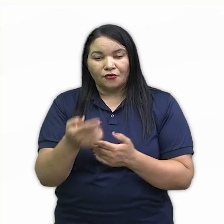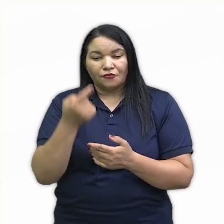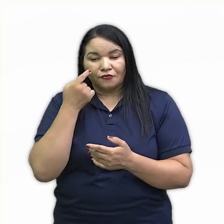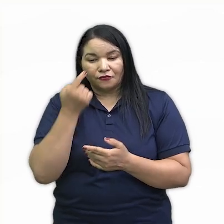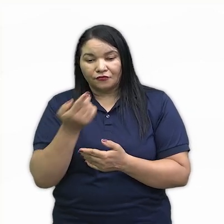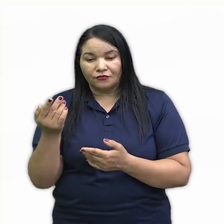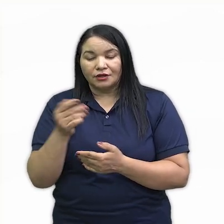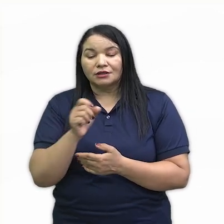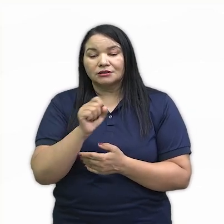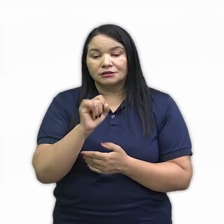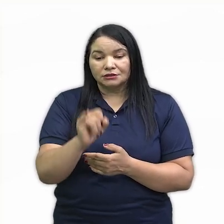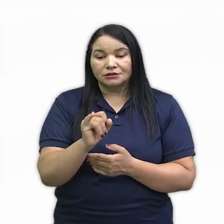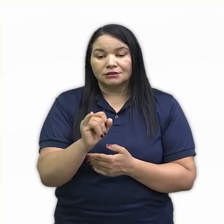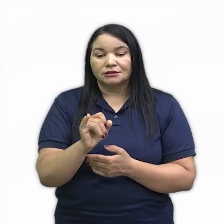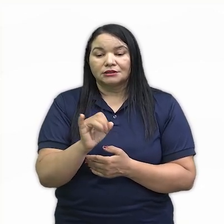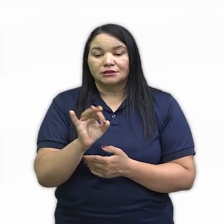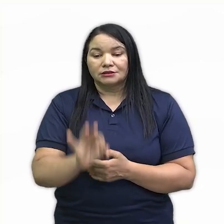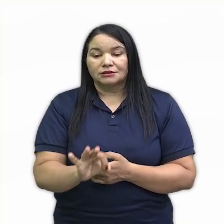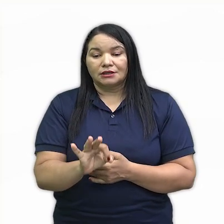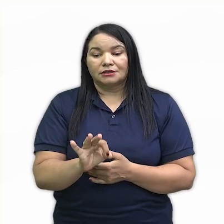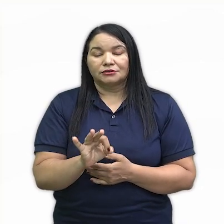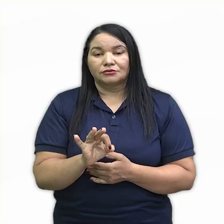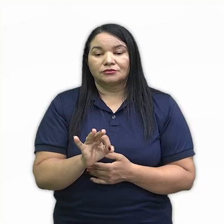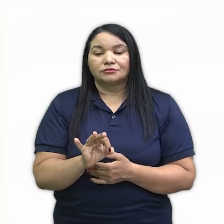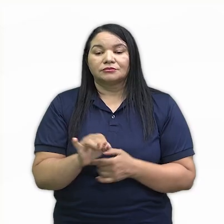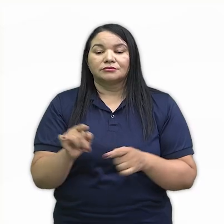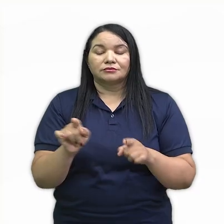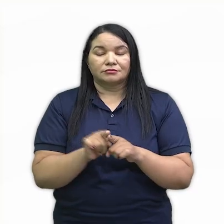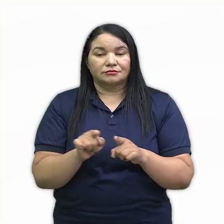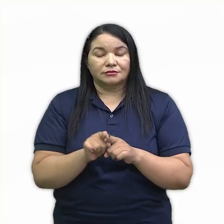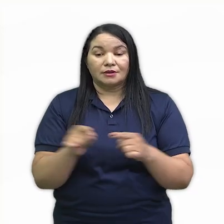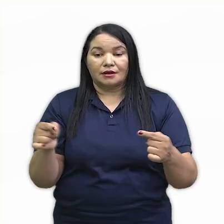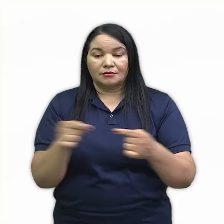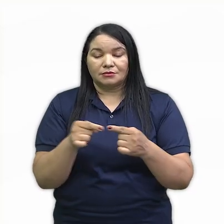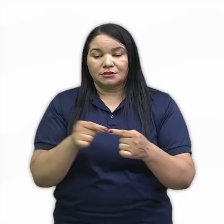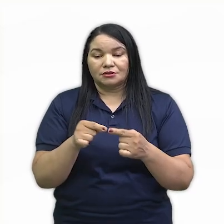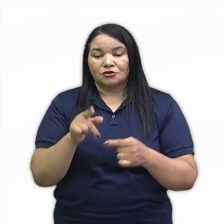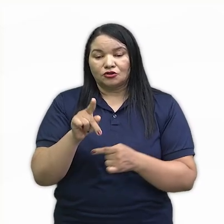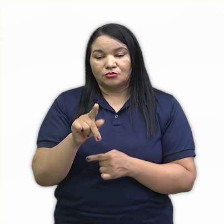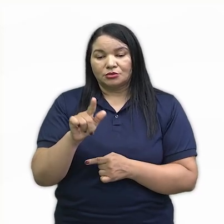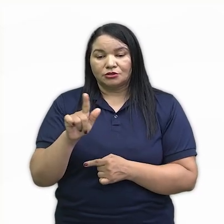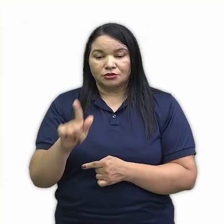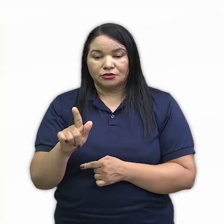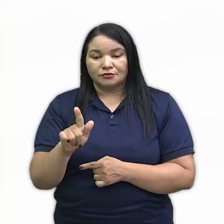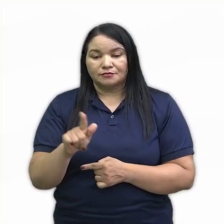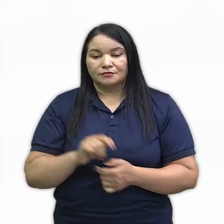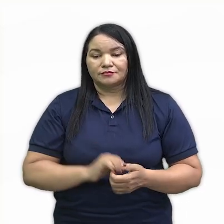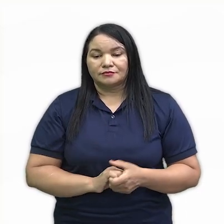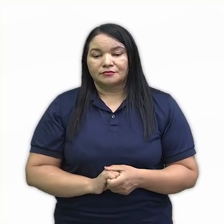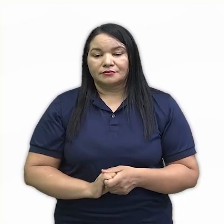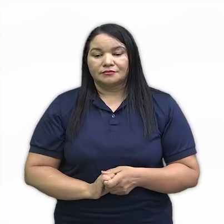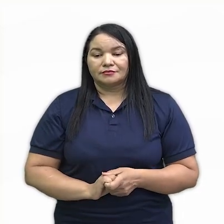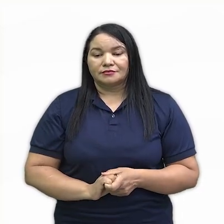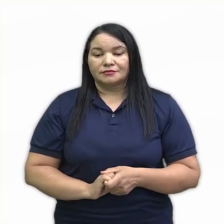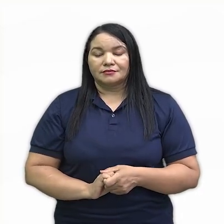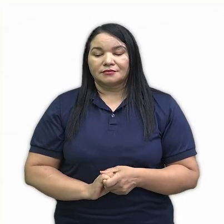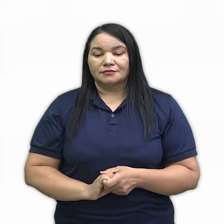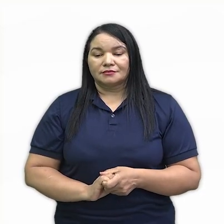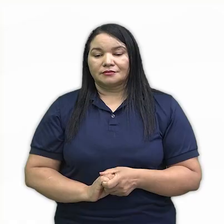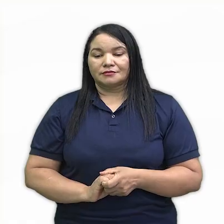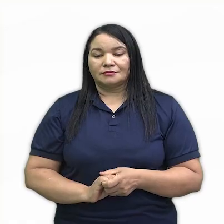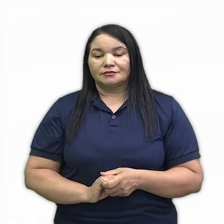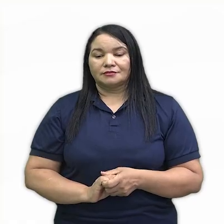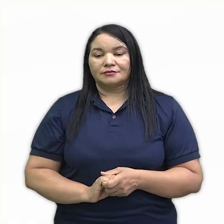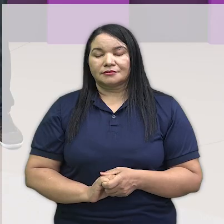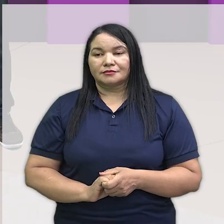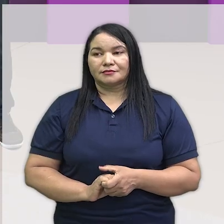né, para ver se realmente ele se comporta como uma PG, né? Uma progressão